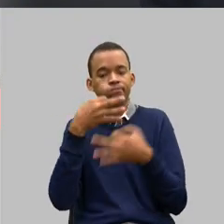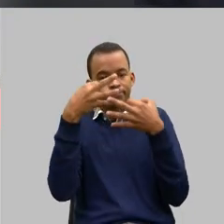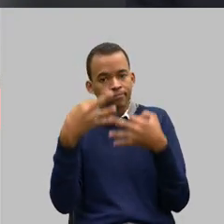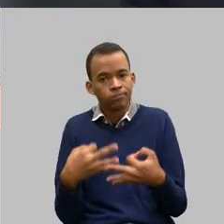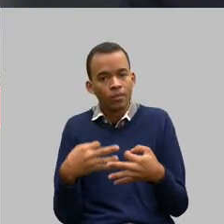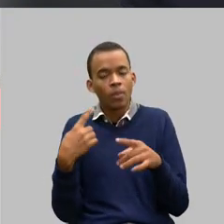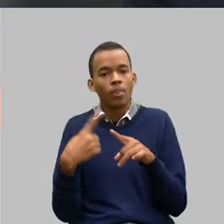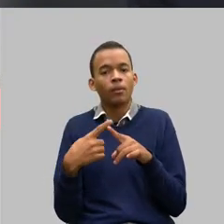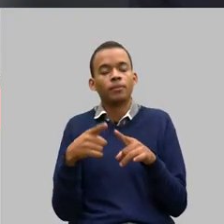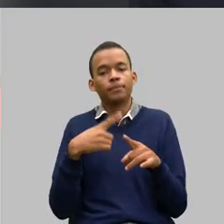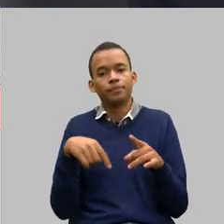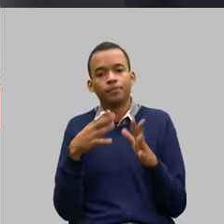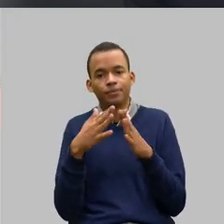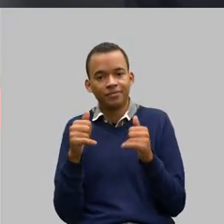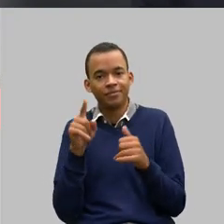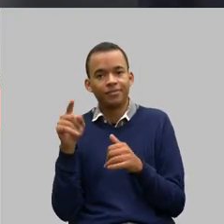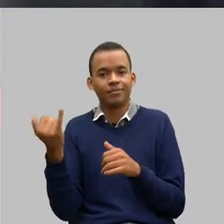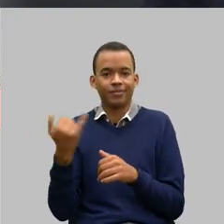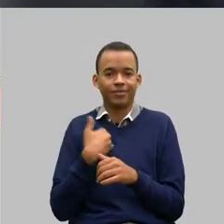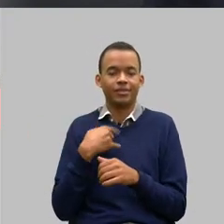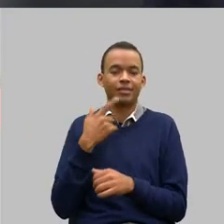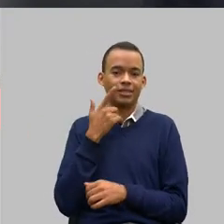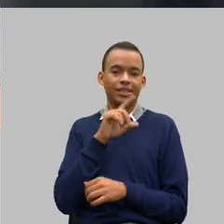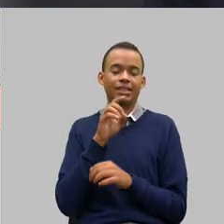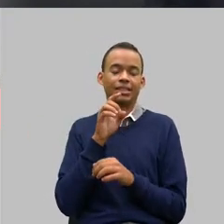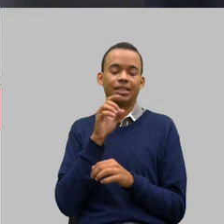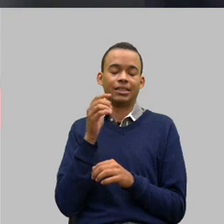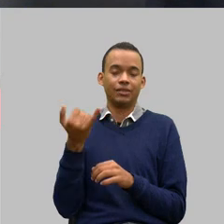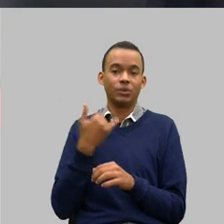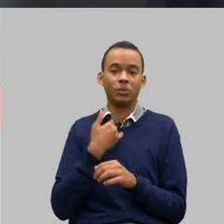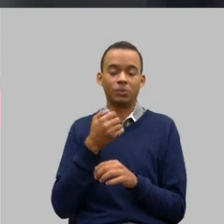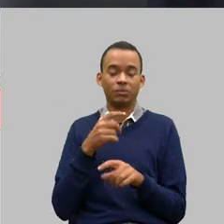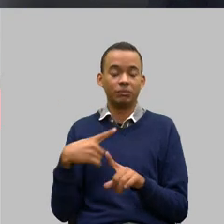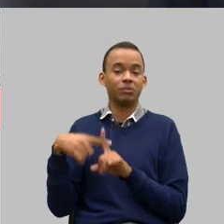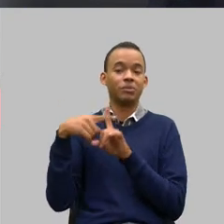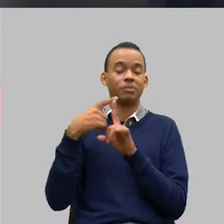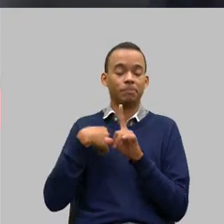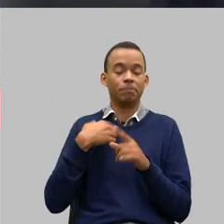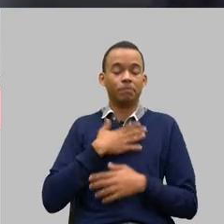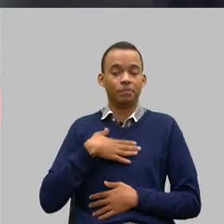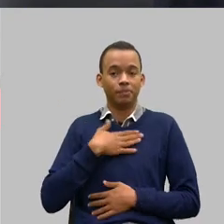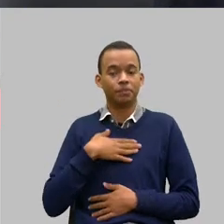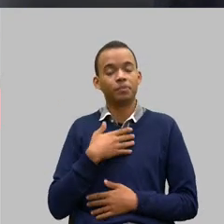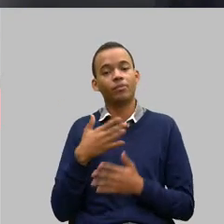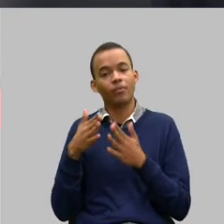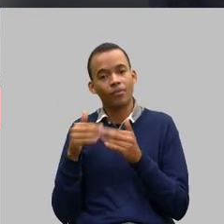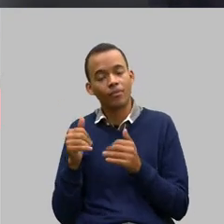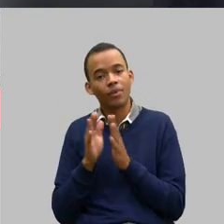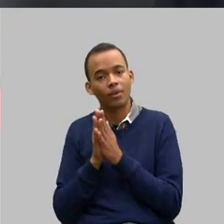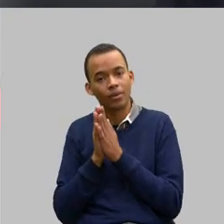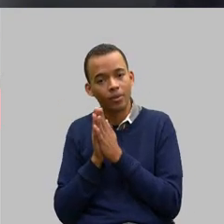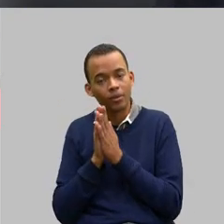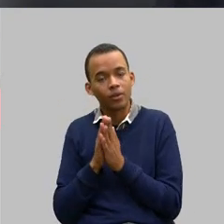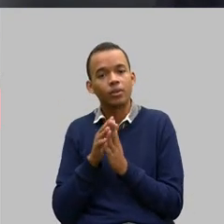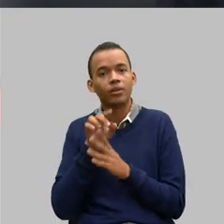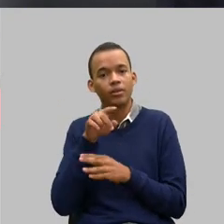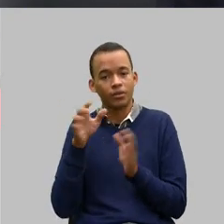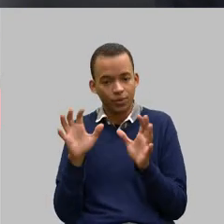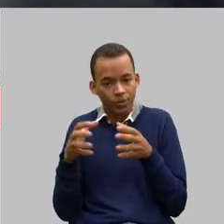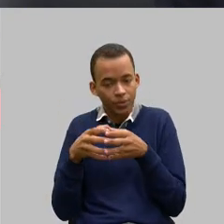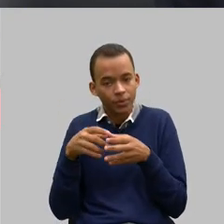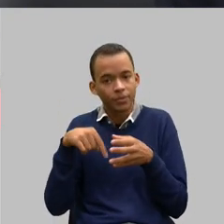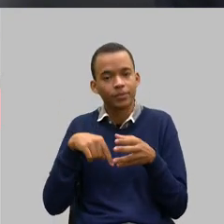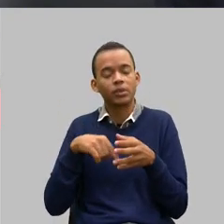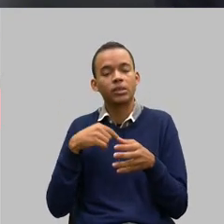portanto você me deu uma notícia maravilhosa agora a pouco e eu gostaria de lhe pedir que pudesse fazer isso aqui nesta comissão para que eu